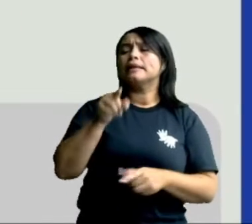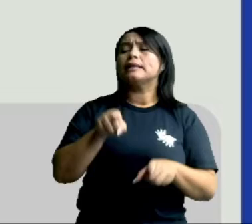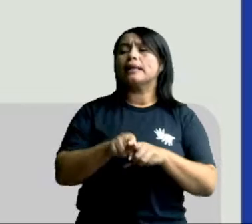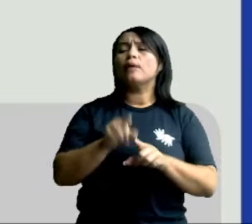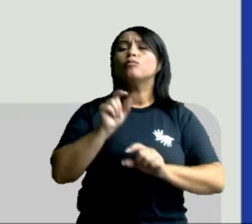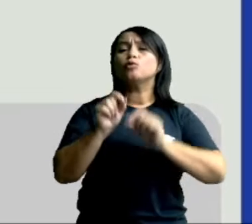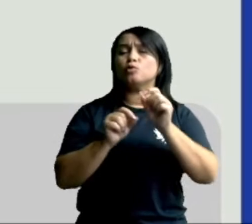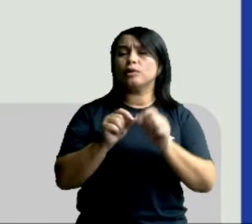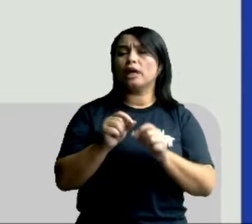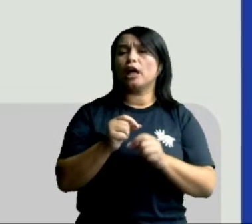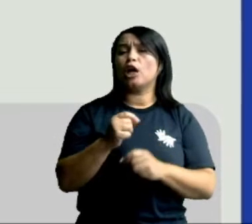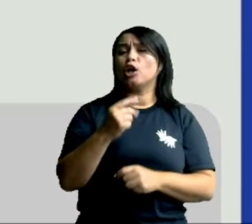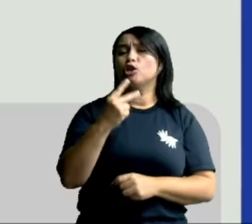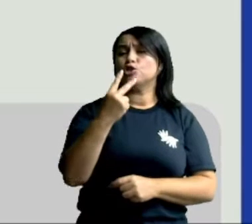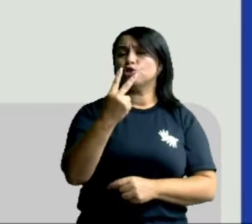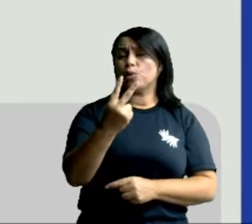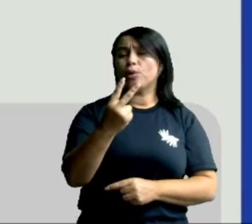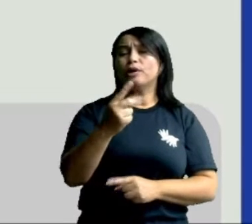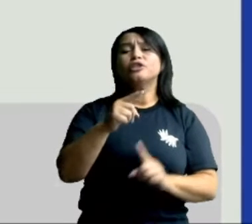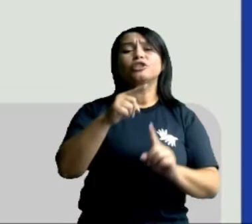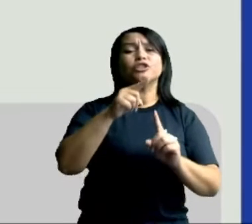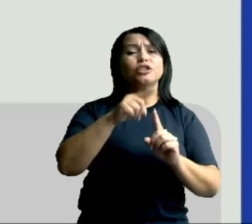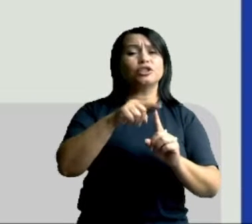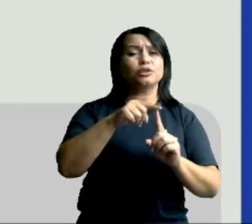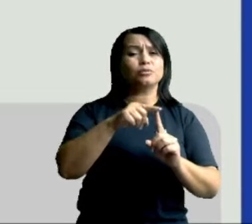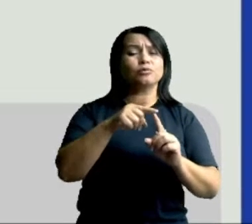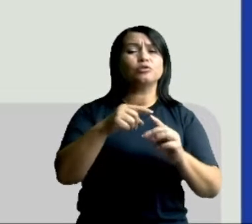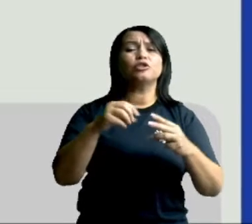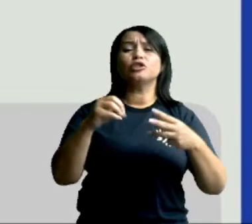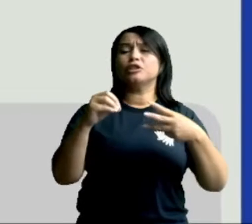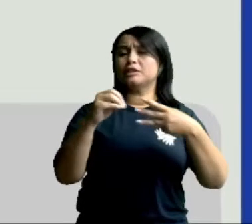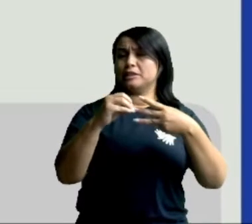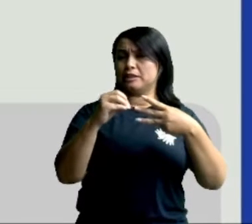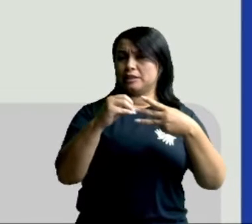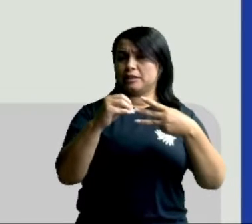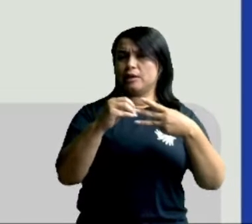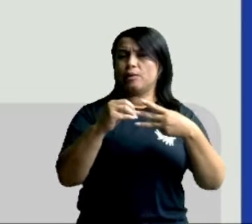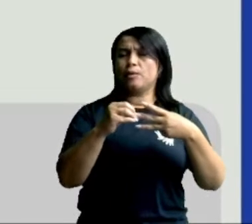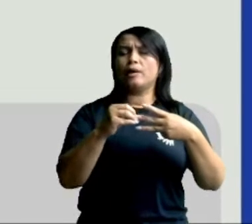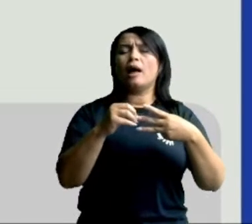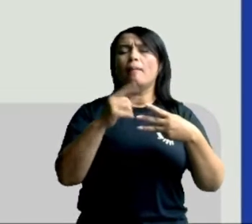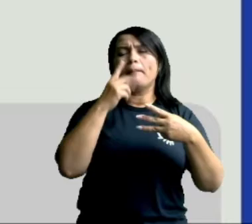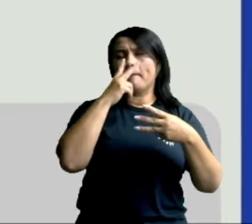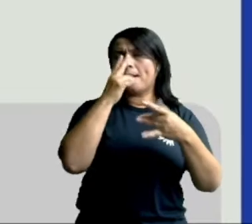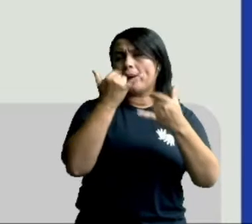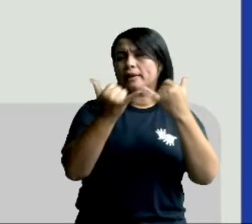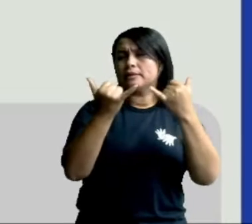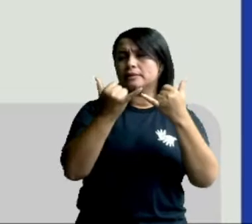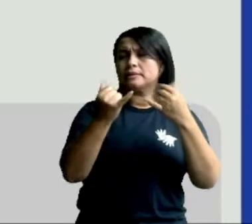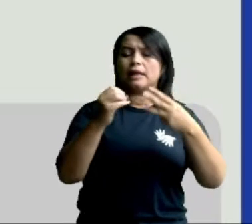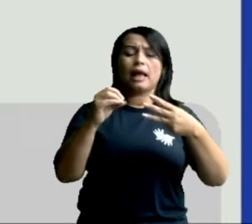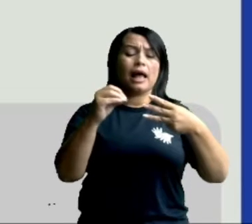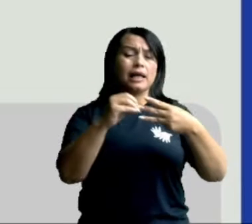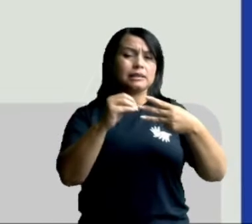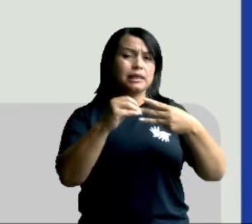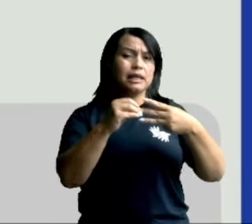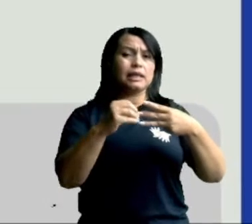nós temos dois tipos de células distintos. A primeira delas, que nós vamos estudar, é a